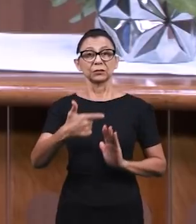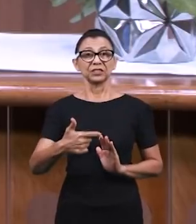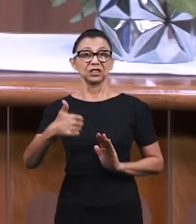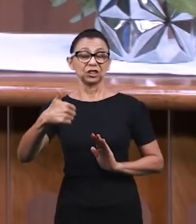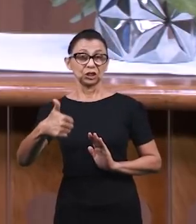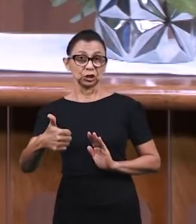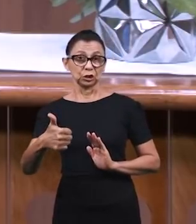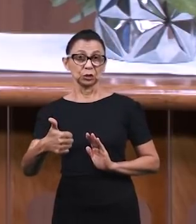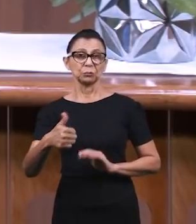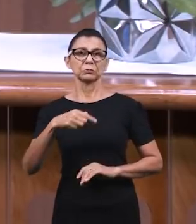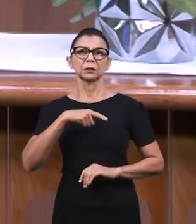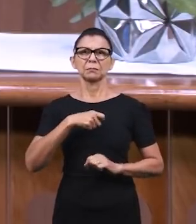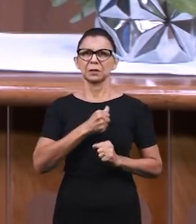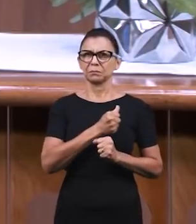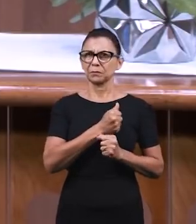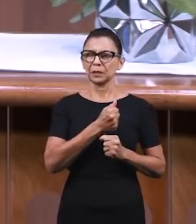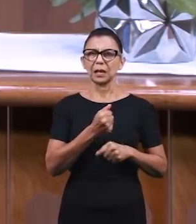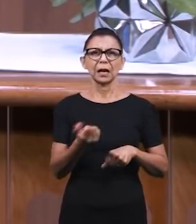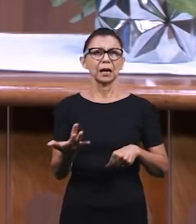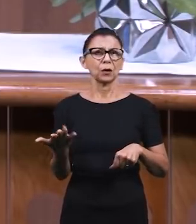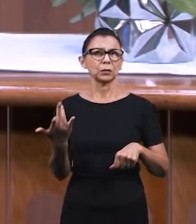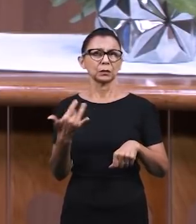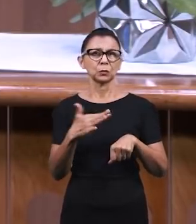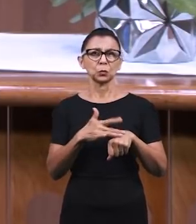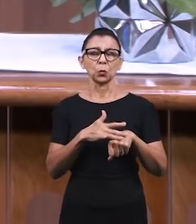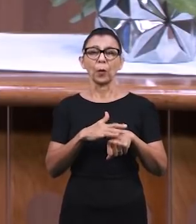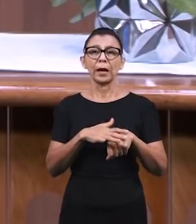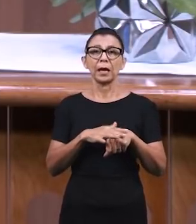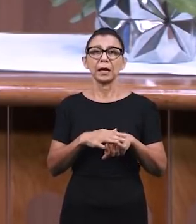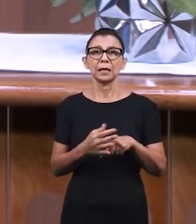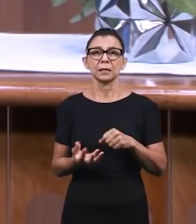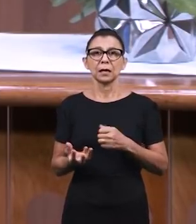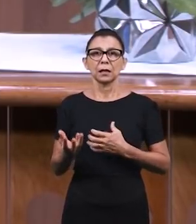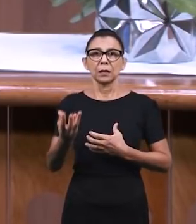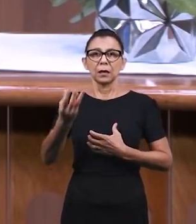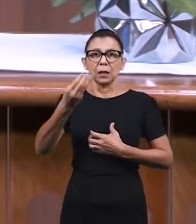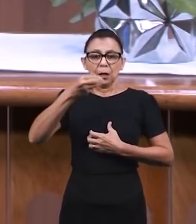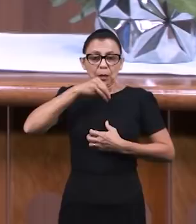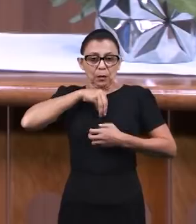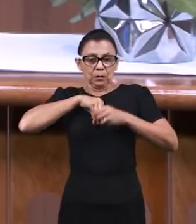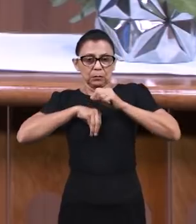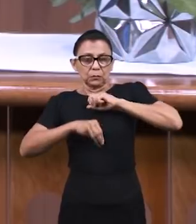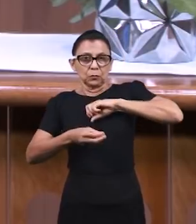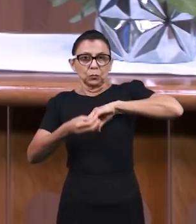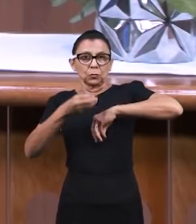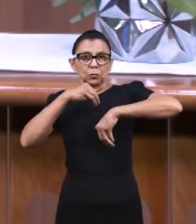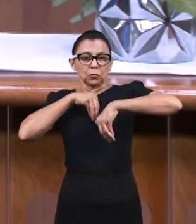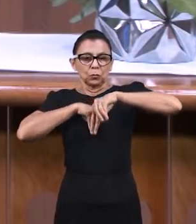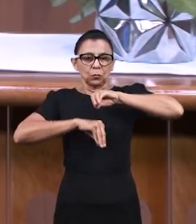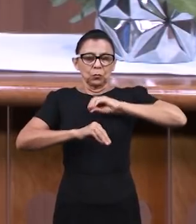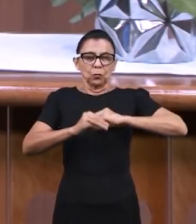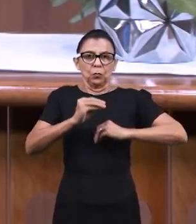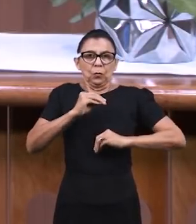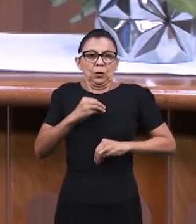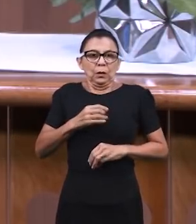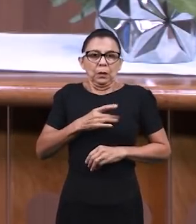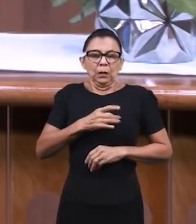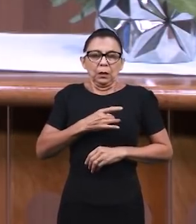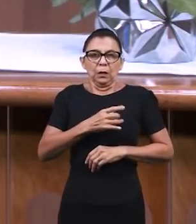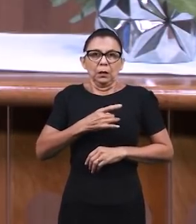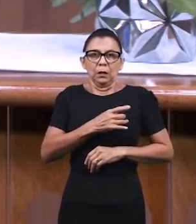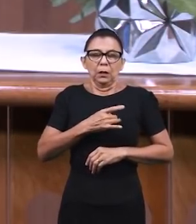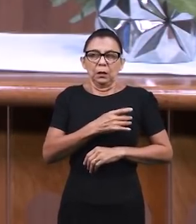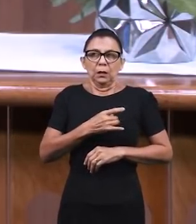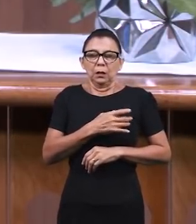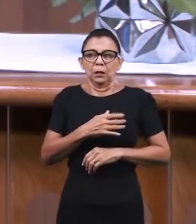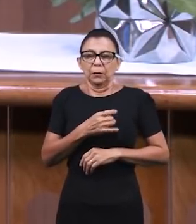também dentro da ansiedade, que é chamada a fobia, não é? Que você tem o pânico, então é a síndrome do